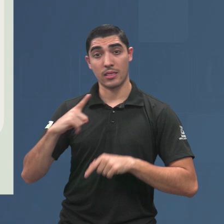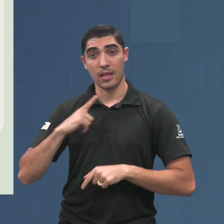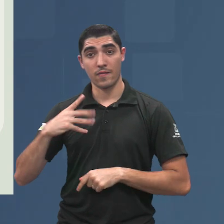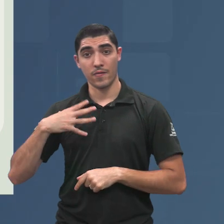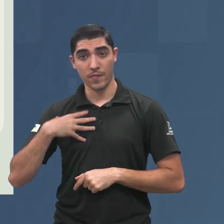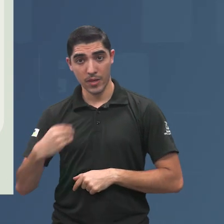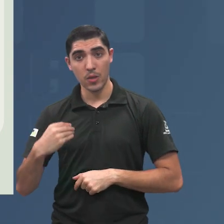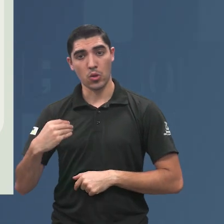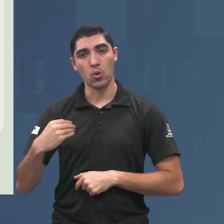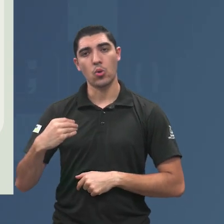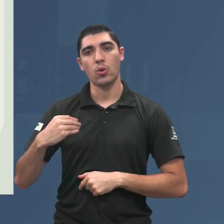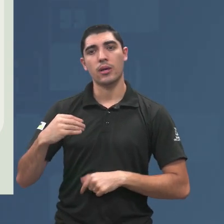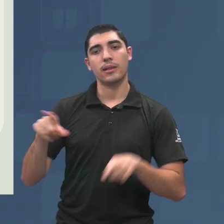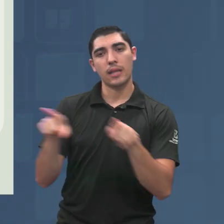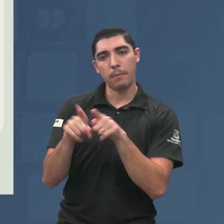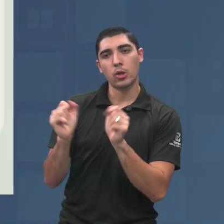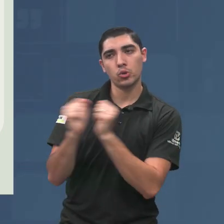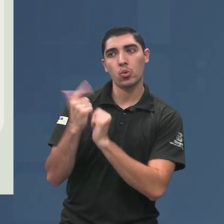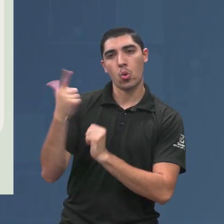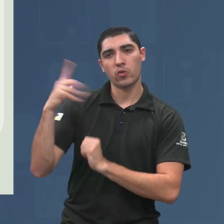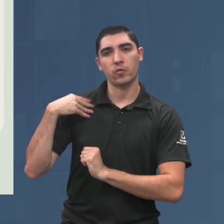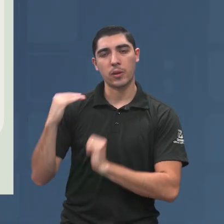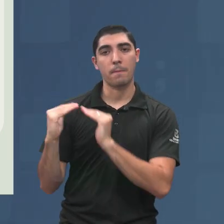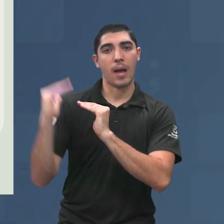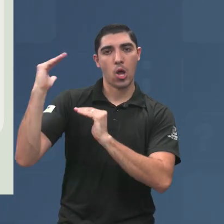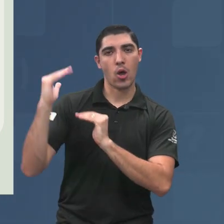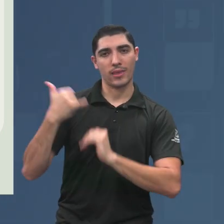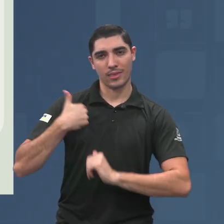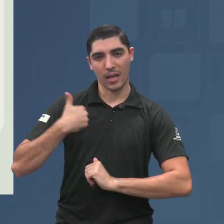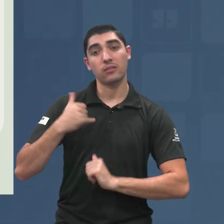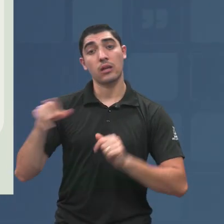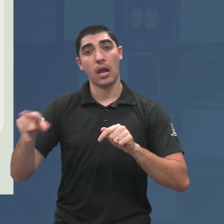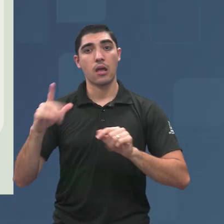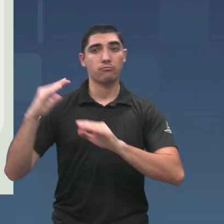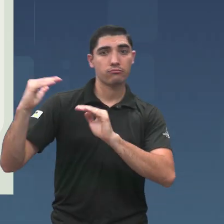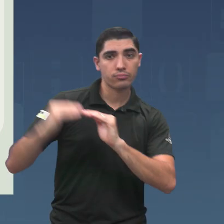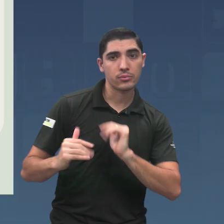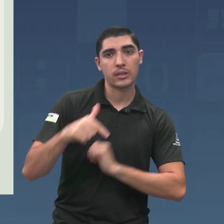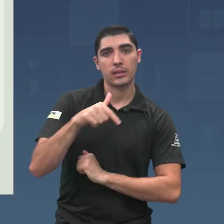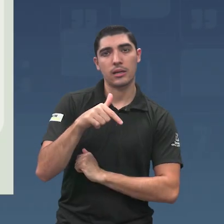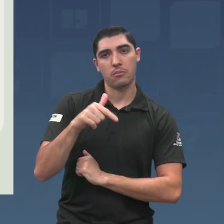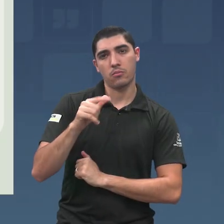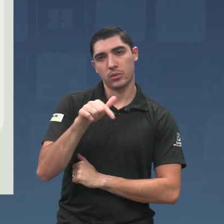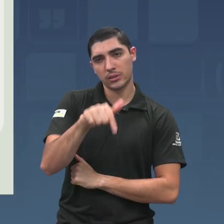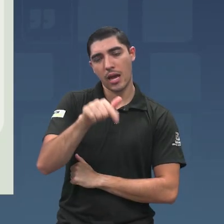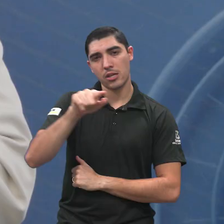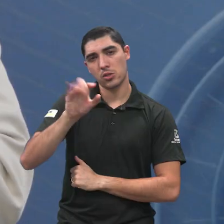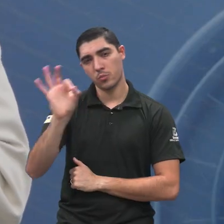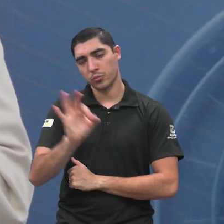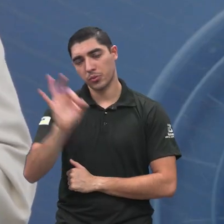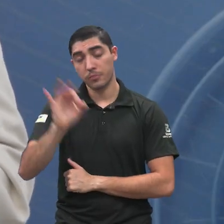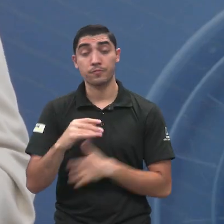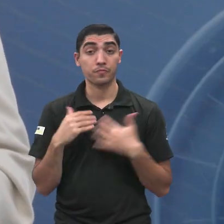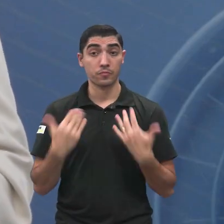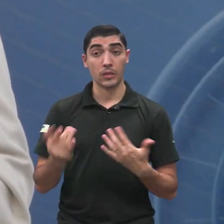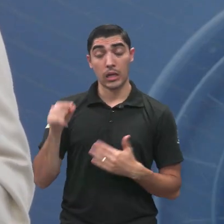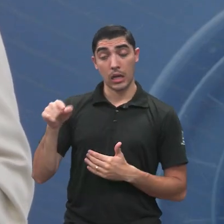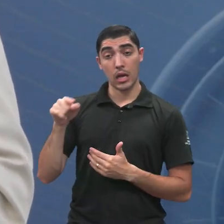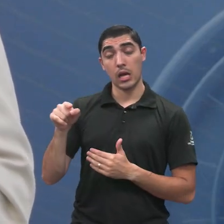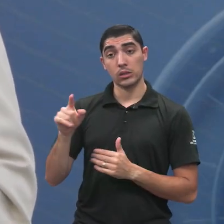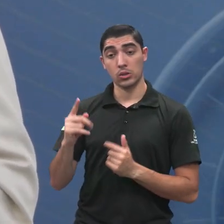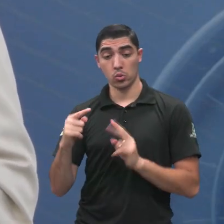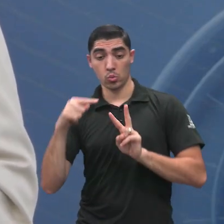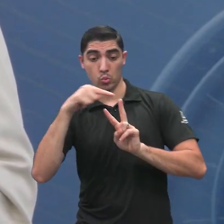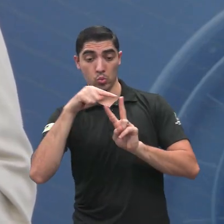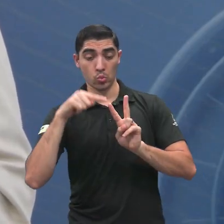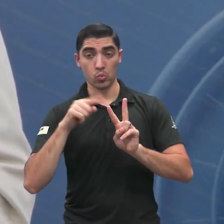também ajudam a gente a entender o porquê a discussão sobre a guarda compartilhada está em alta, né?